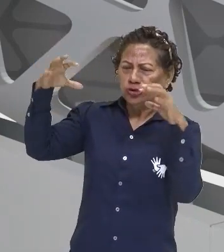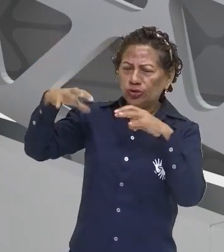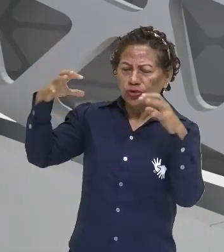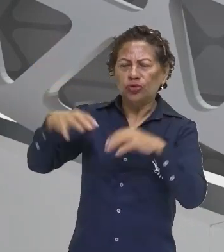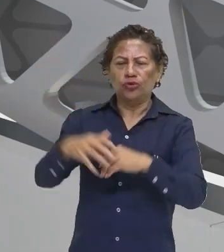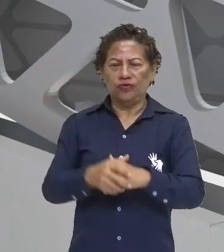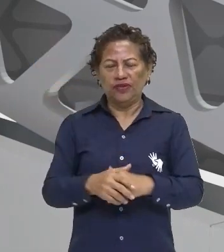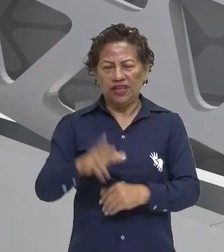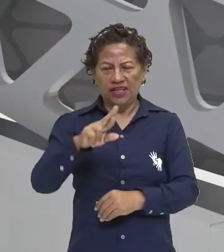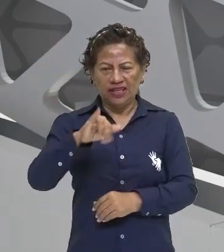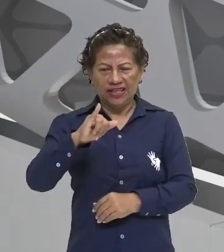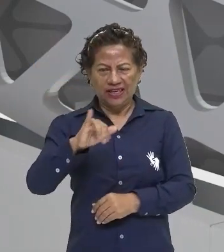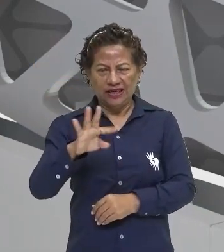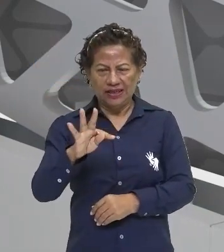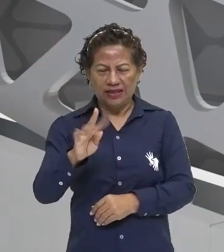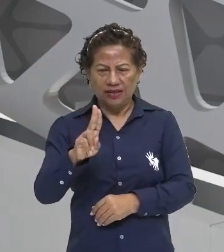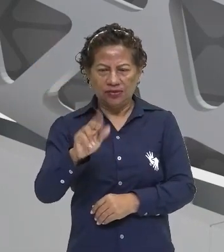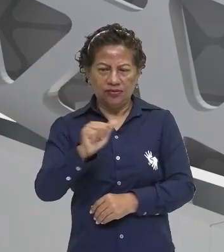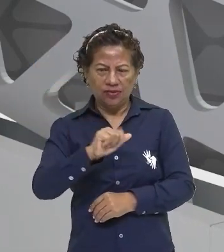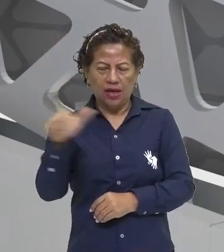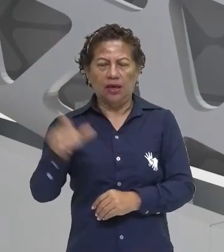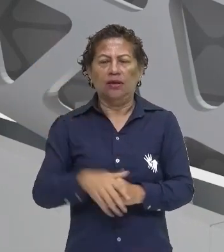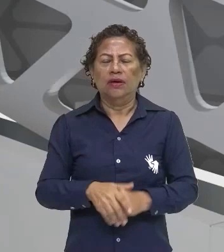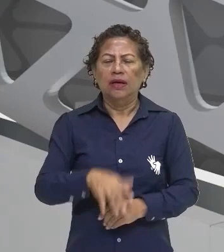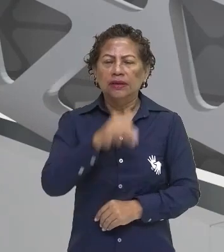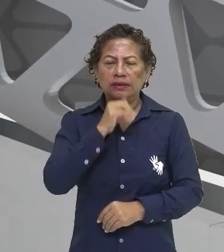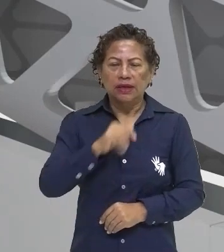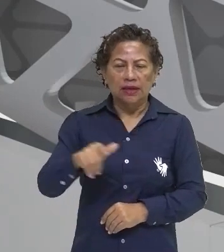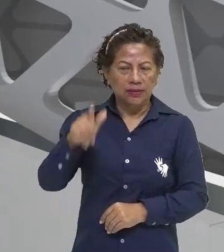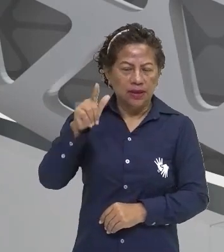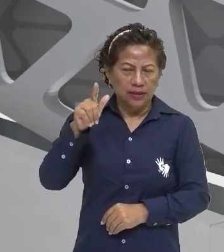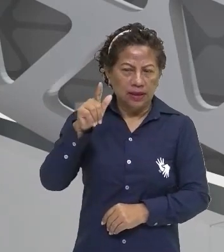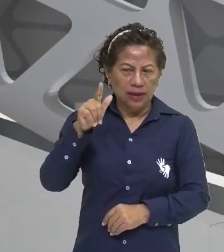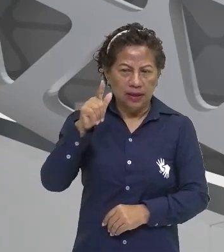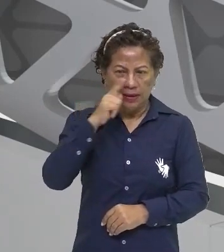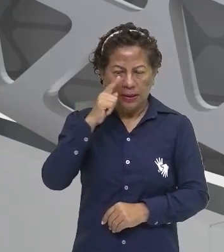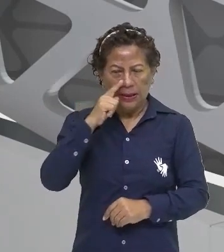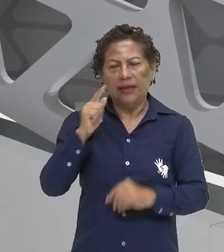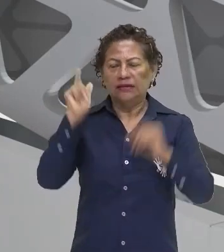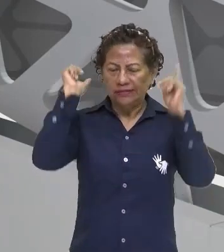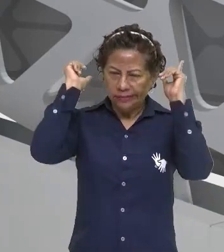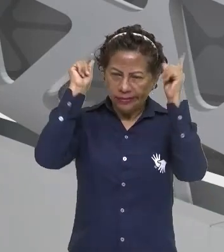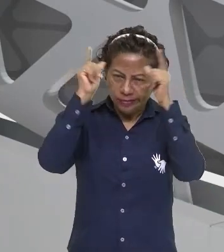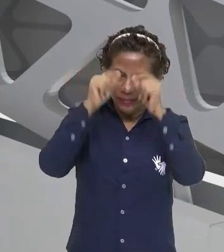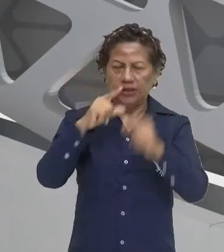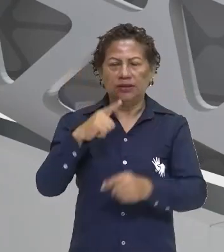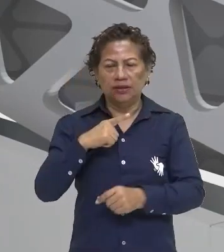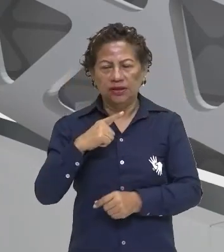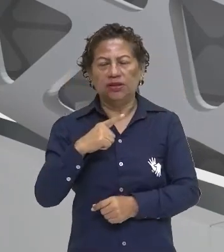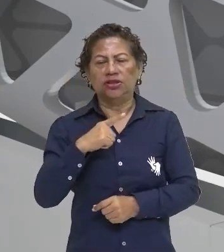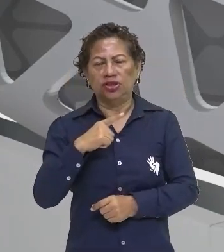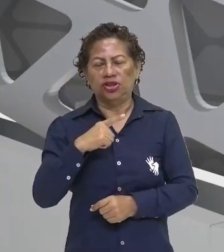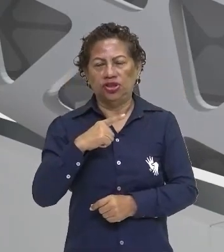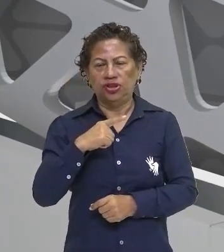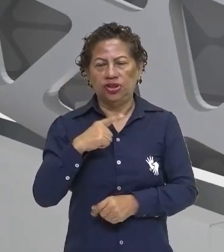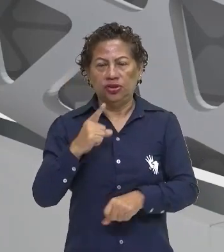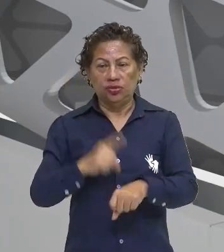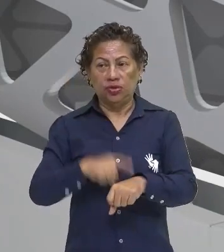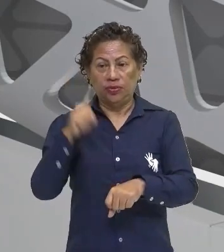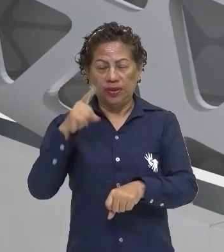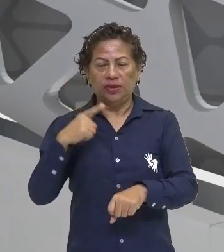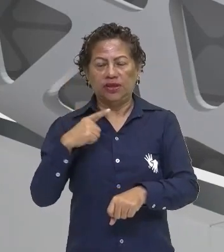aí, por exemplo, na Grécia, surgiram as danças, né, que aconteciam nos momentos dos